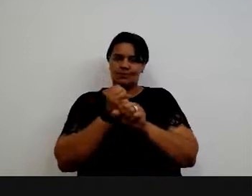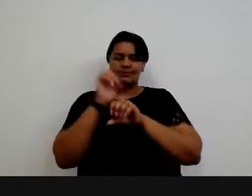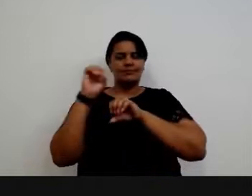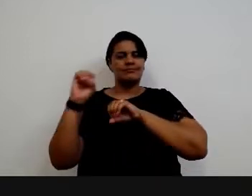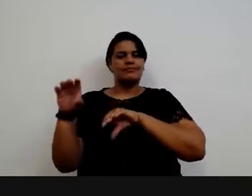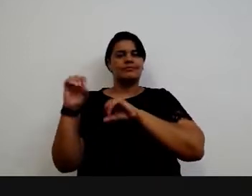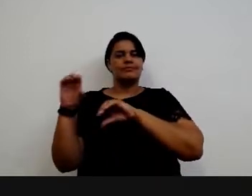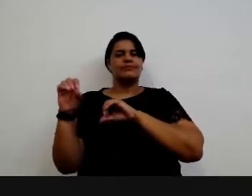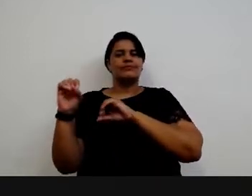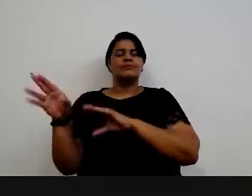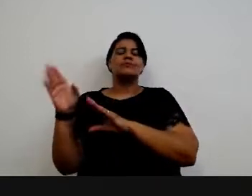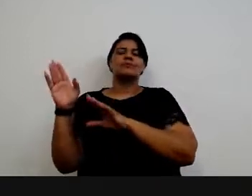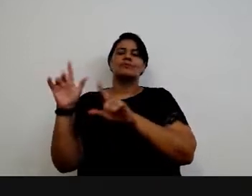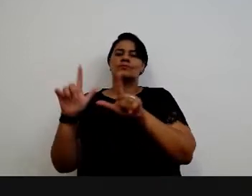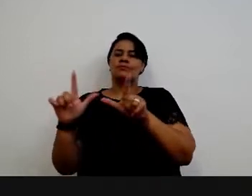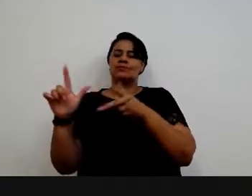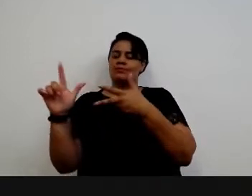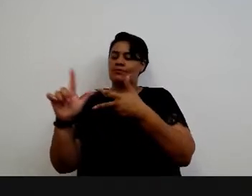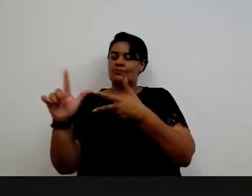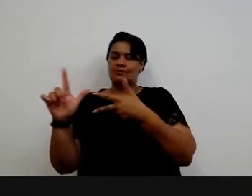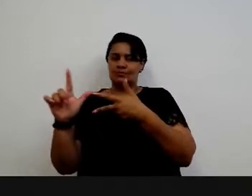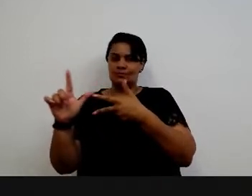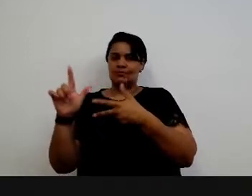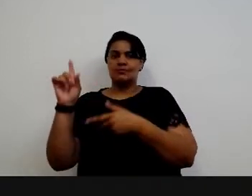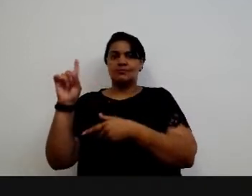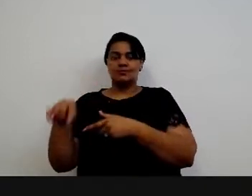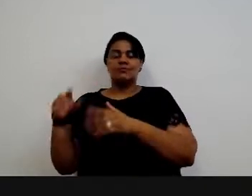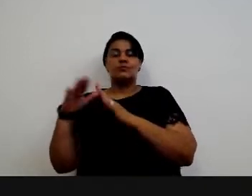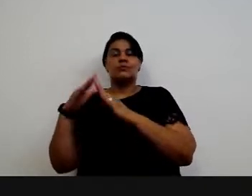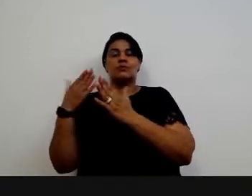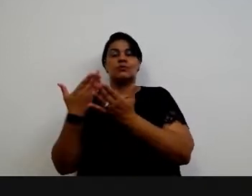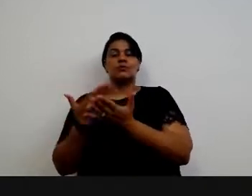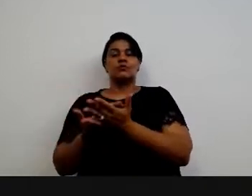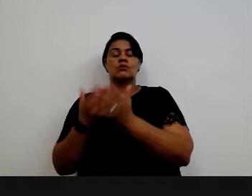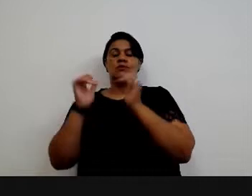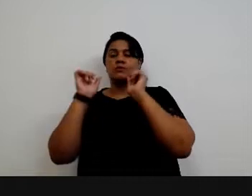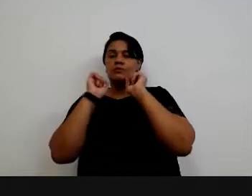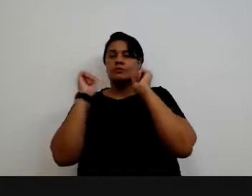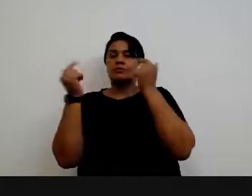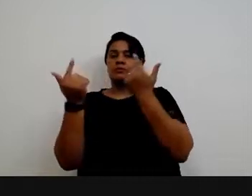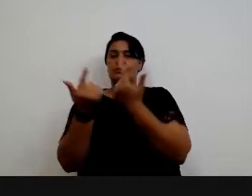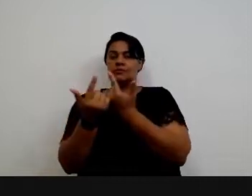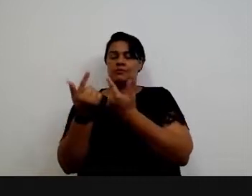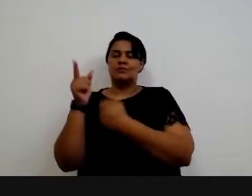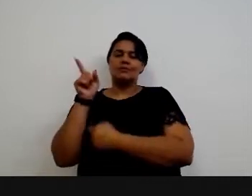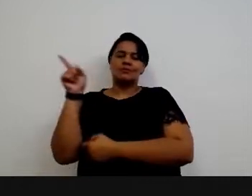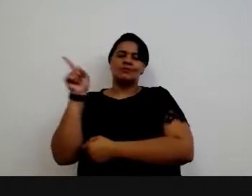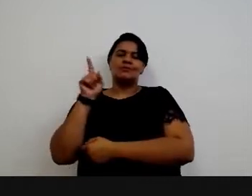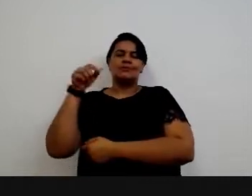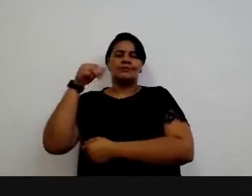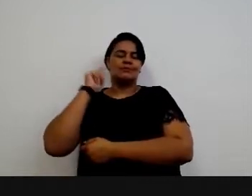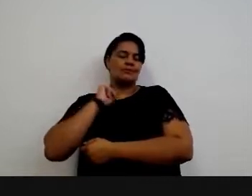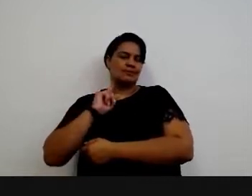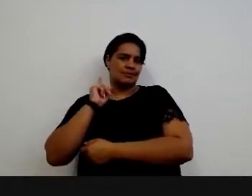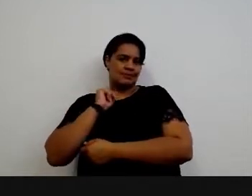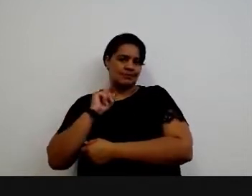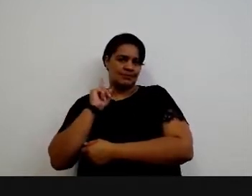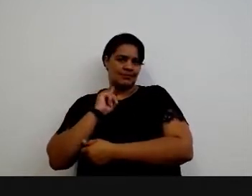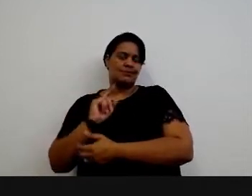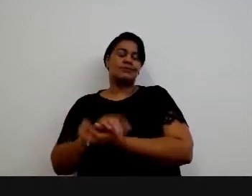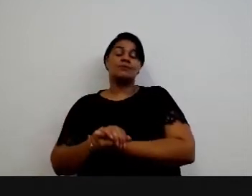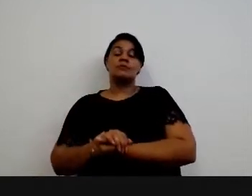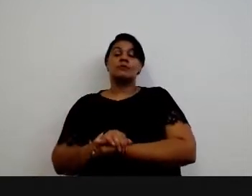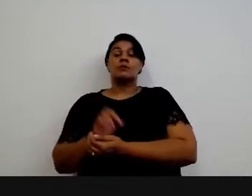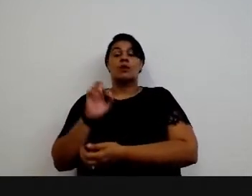foi a escola da Assembleia de Minas Gerais que fez essa proeza, né? E a Ruth, então, ela